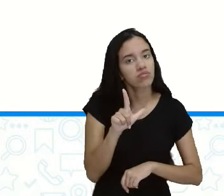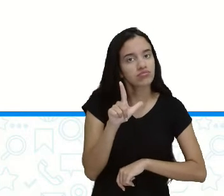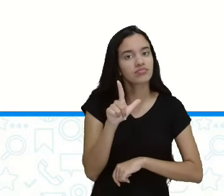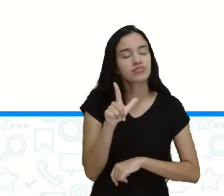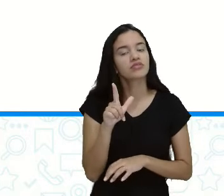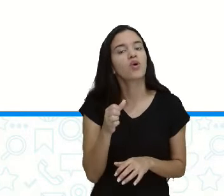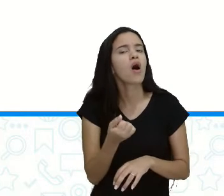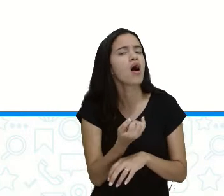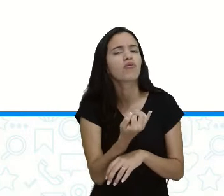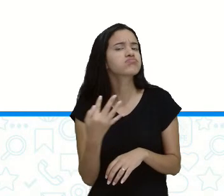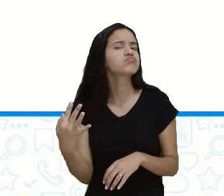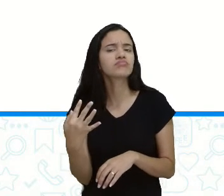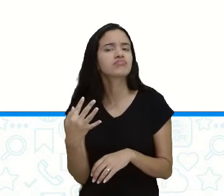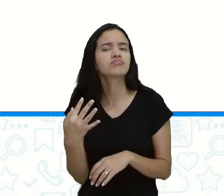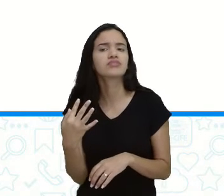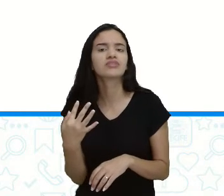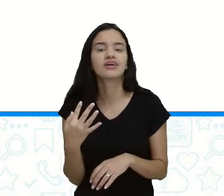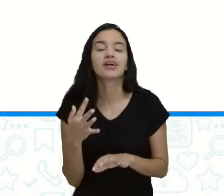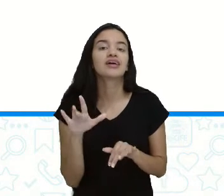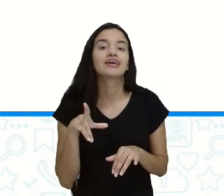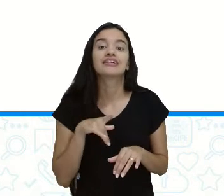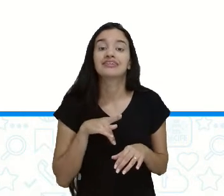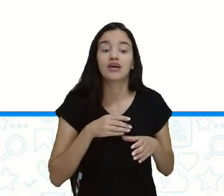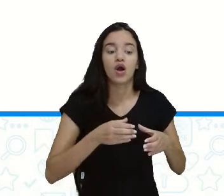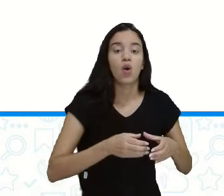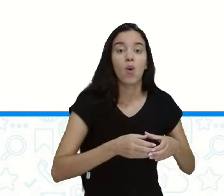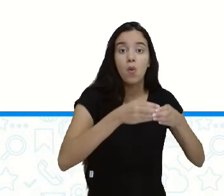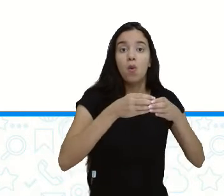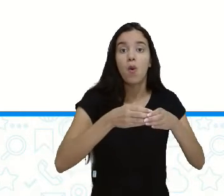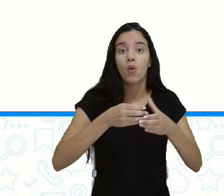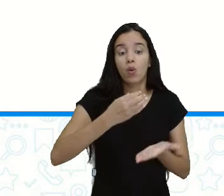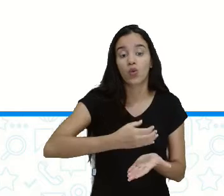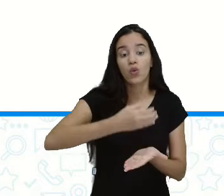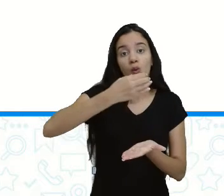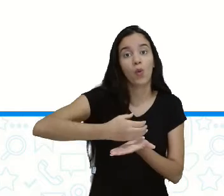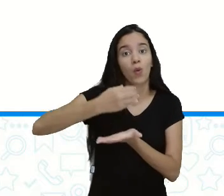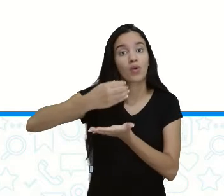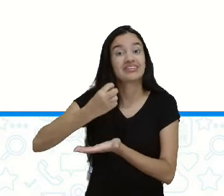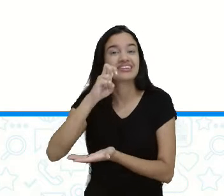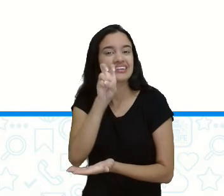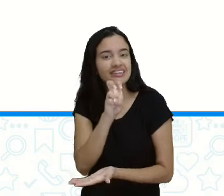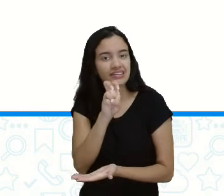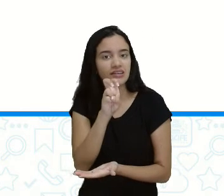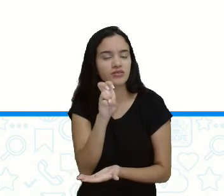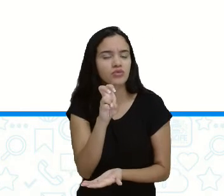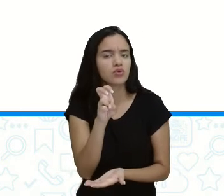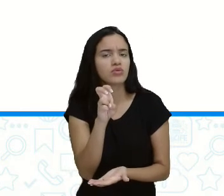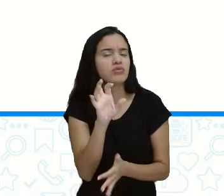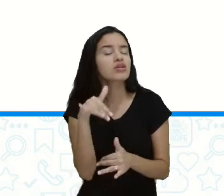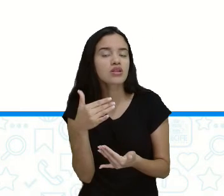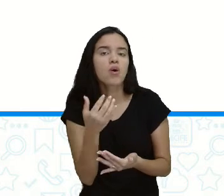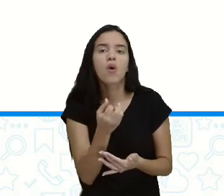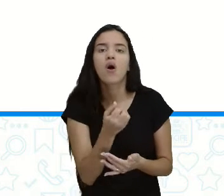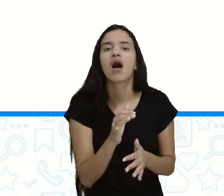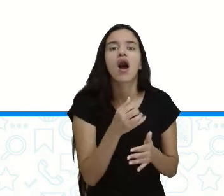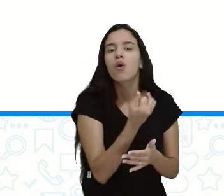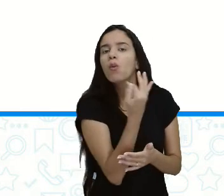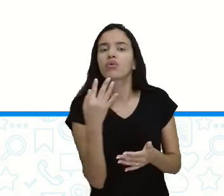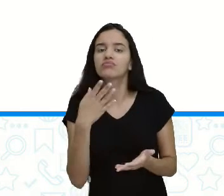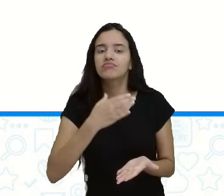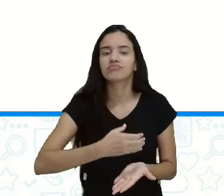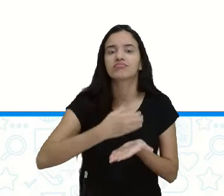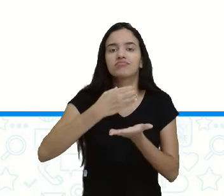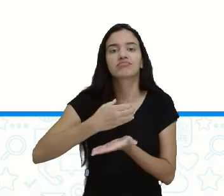Essa quantidade enche 5 copos. Quantos copos eu posso encher com